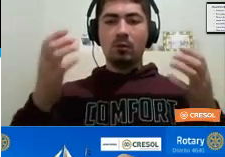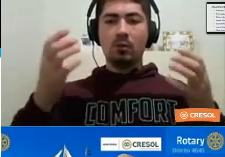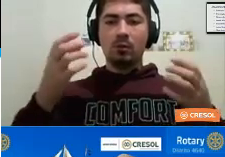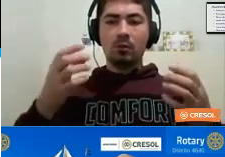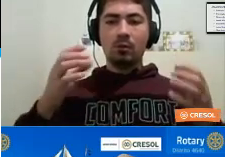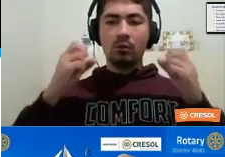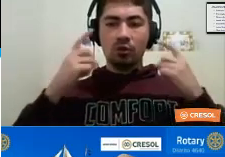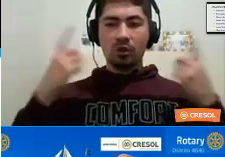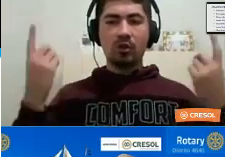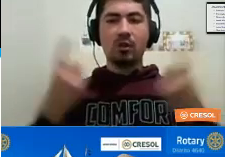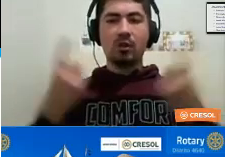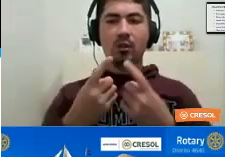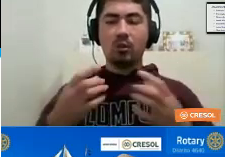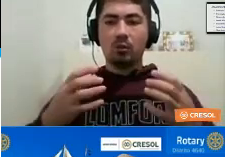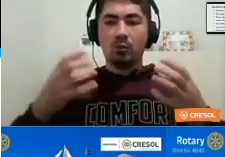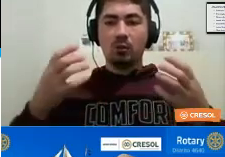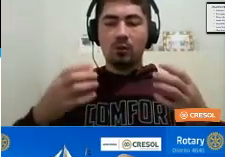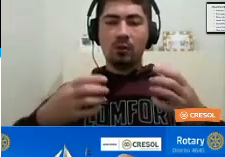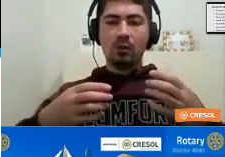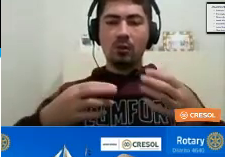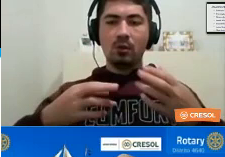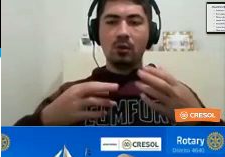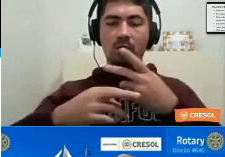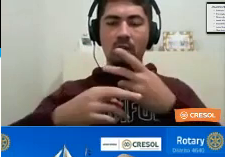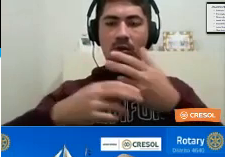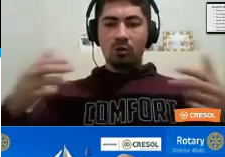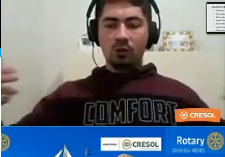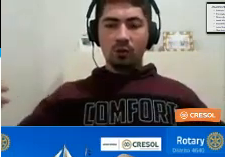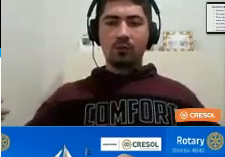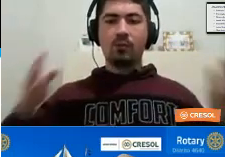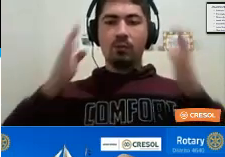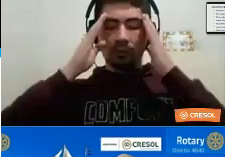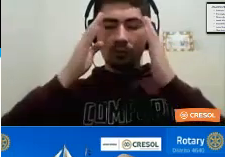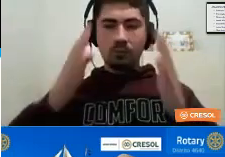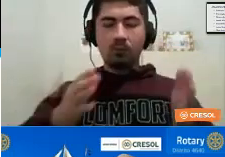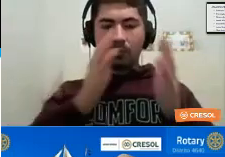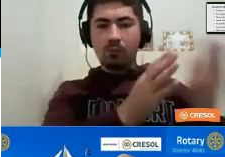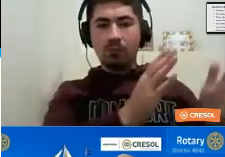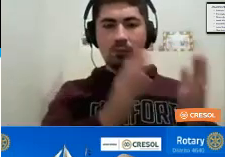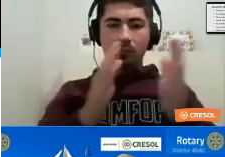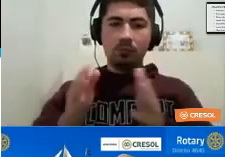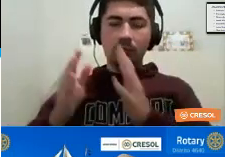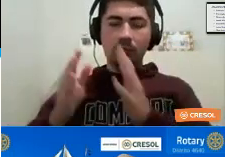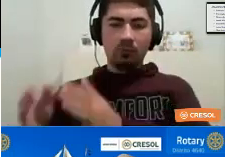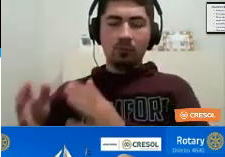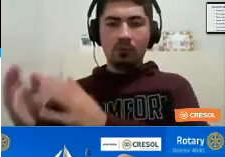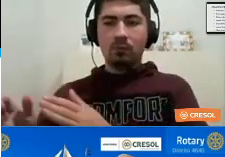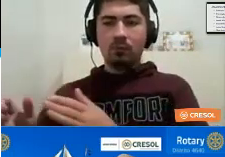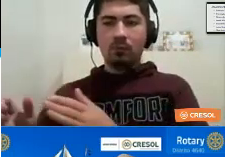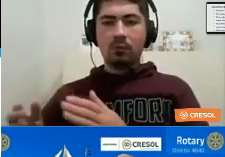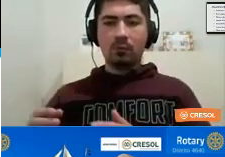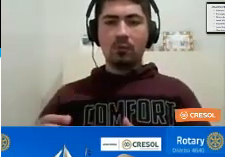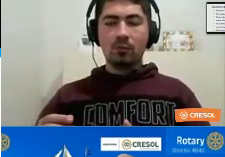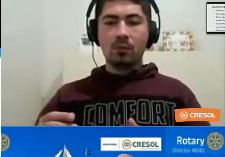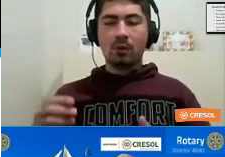do distrito diversificassem um pouco as áreas de enfoque nos projetos. Porque o que mais é feito, não só no